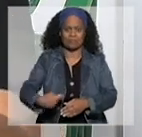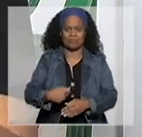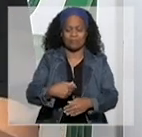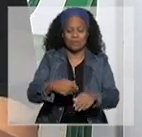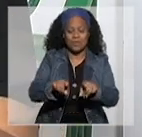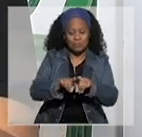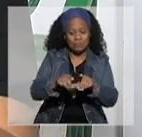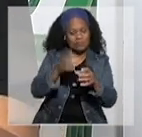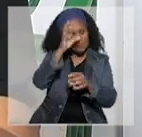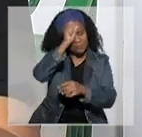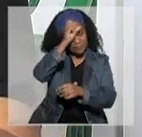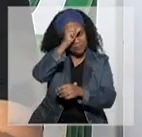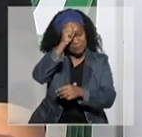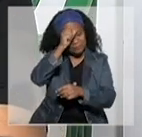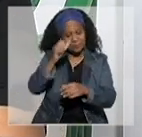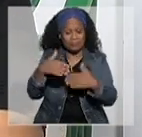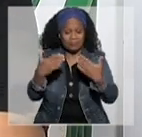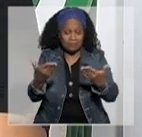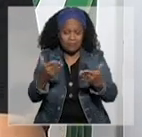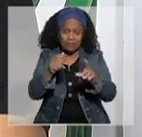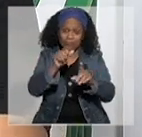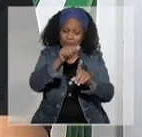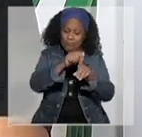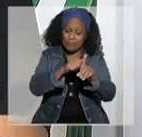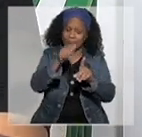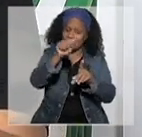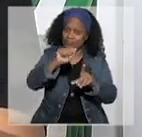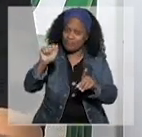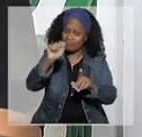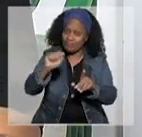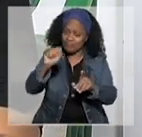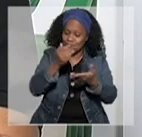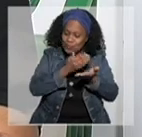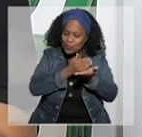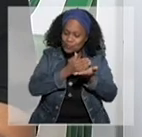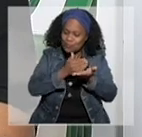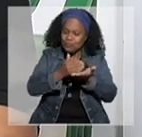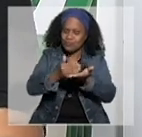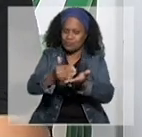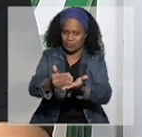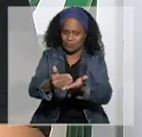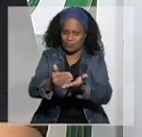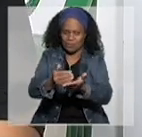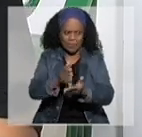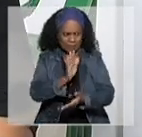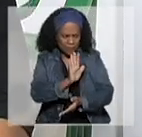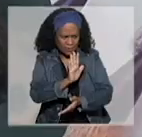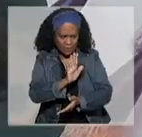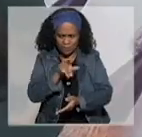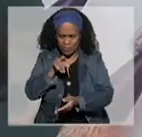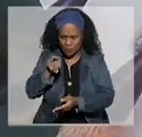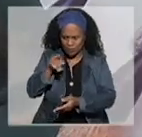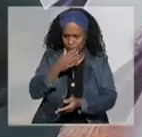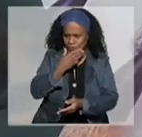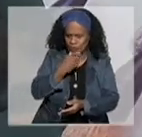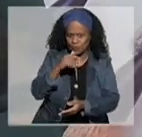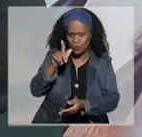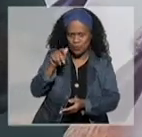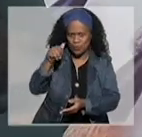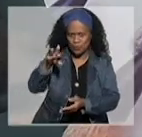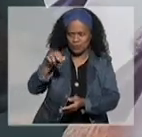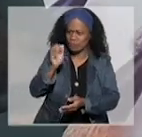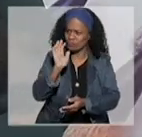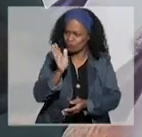fossem alcançadas. E aí, então, em agosto, começa oficialmente o Orquestra nas Escolas. Peraí, então o Gabriel, ele